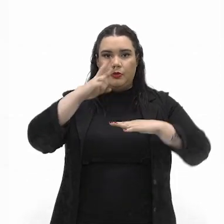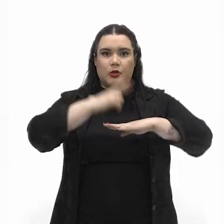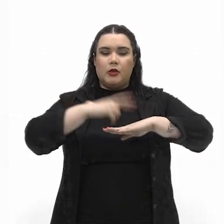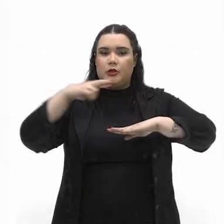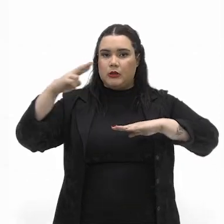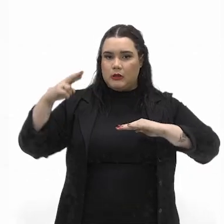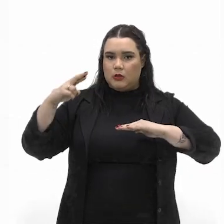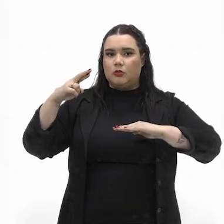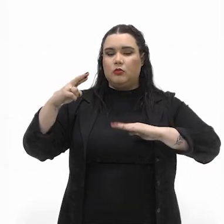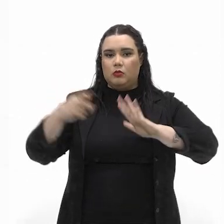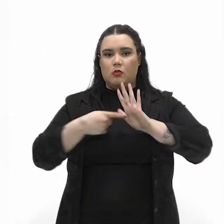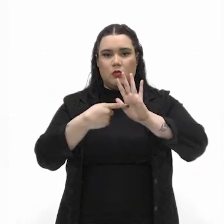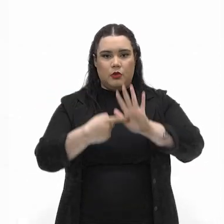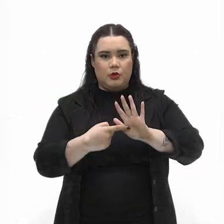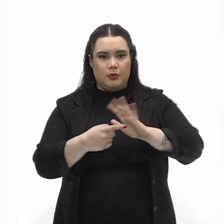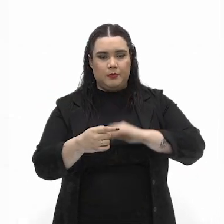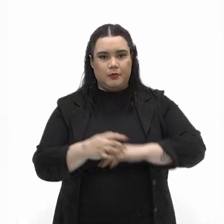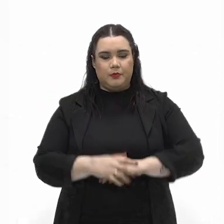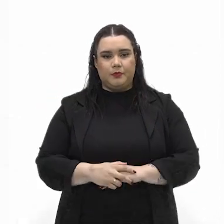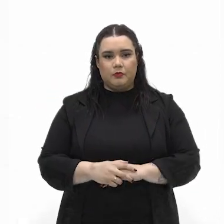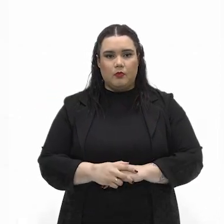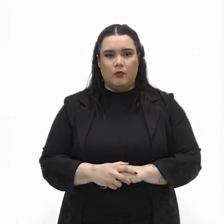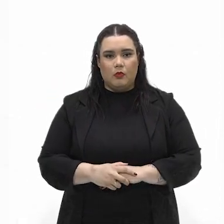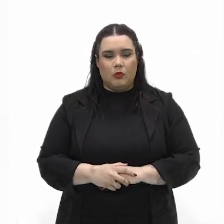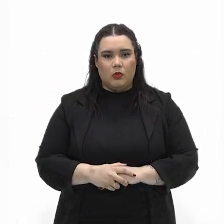a partir do decaimento. Deixa eu te lembrar.